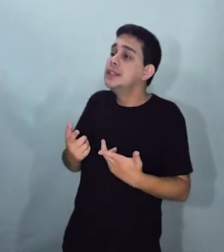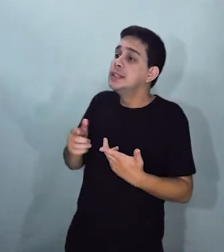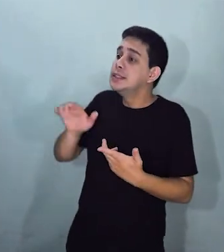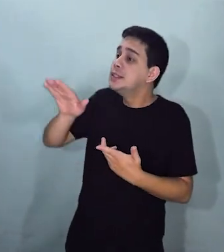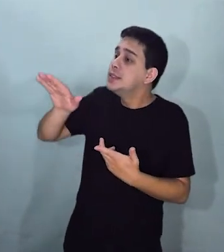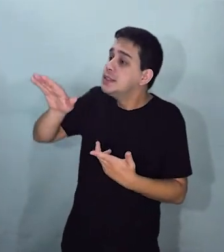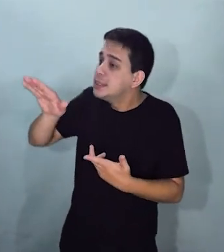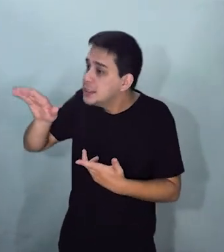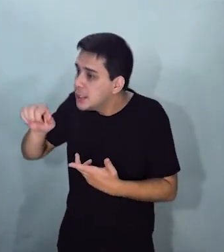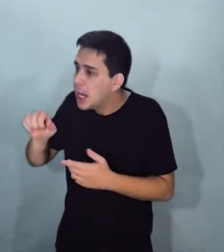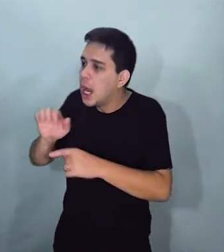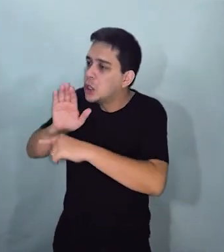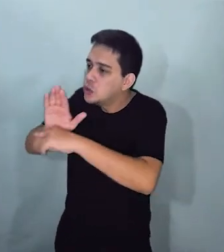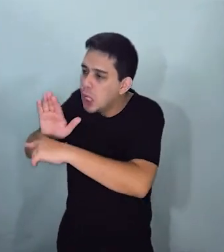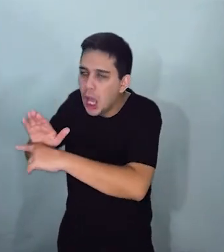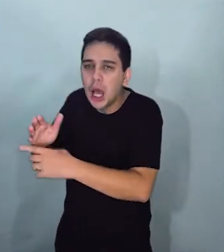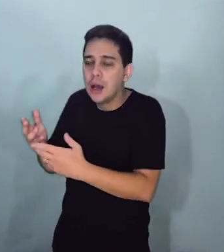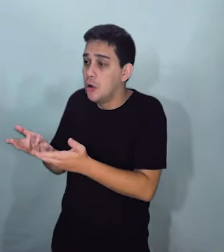tanto no pré-natal,